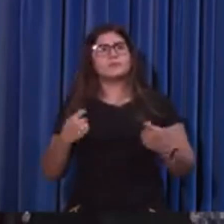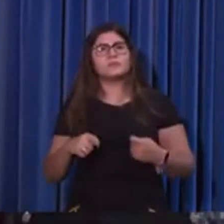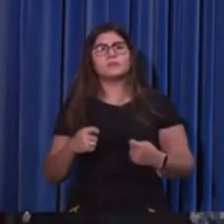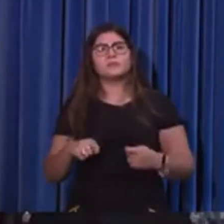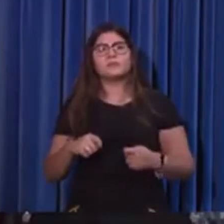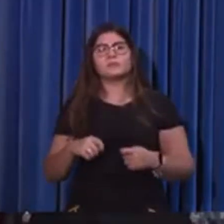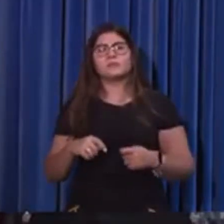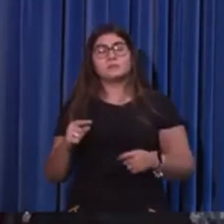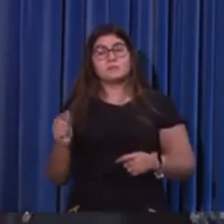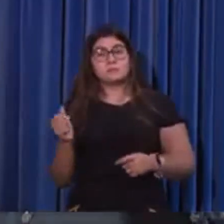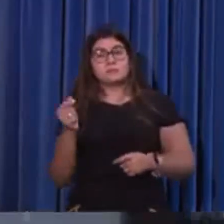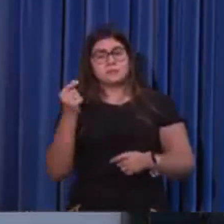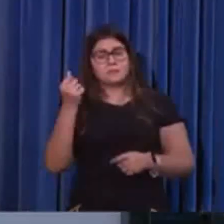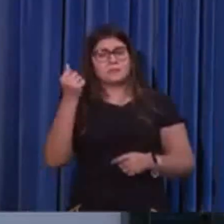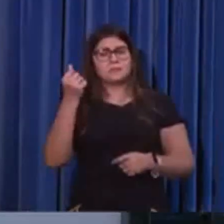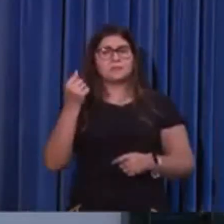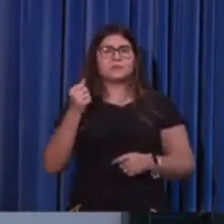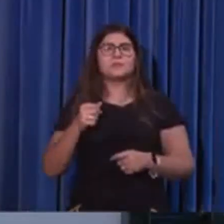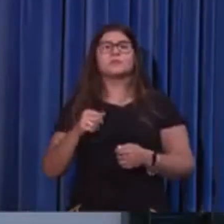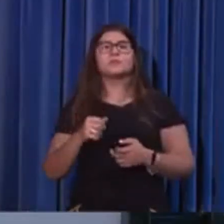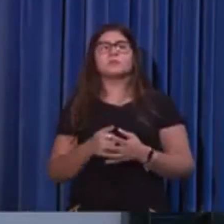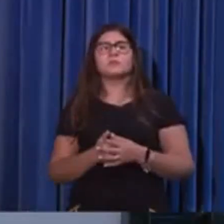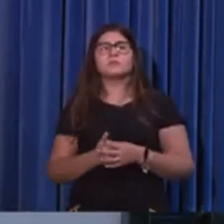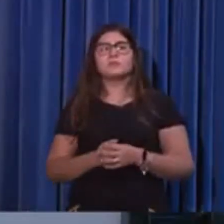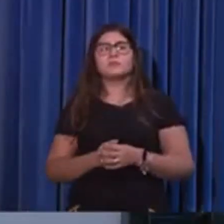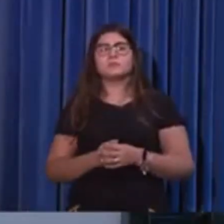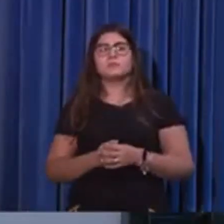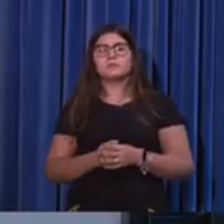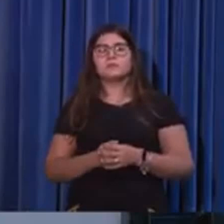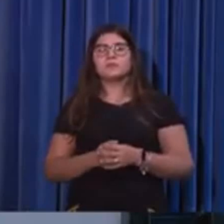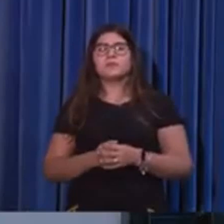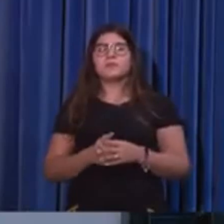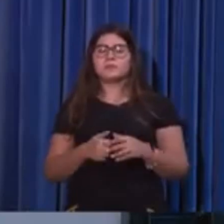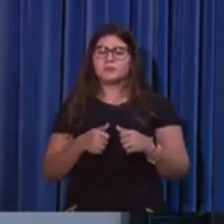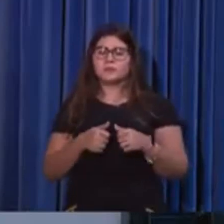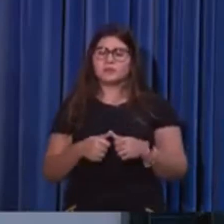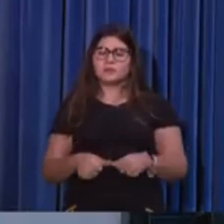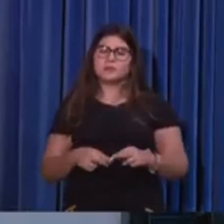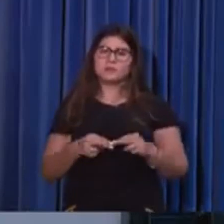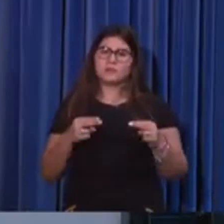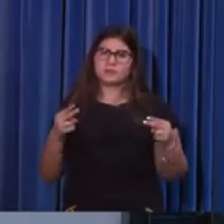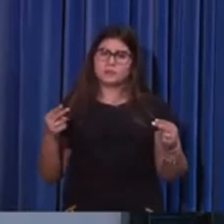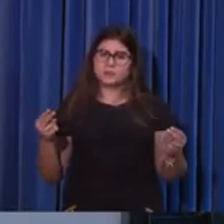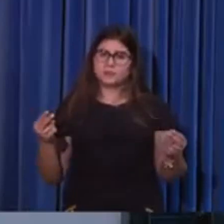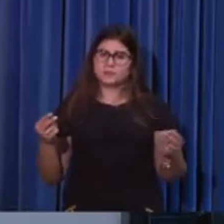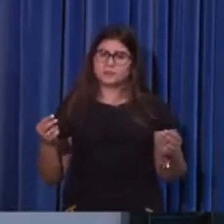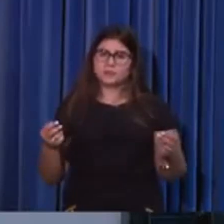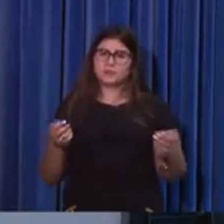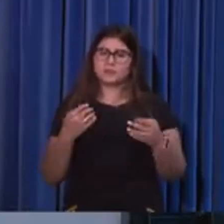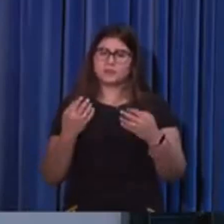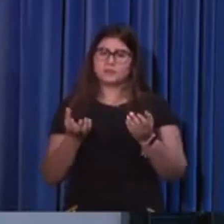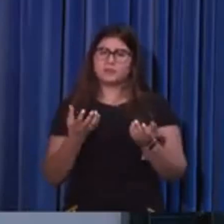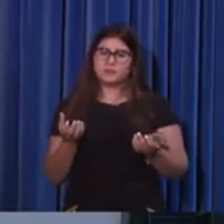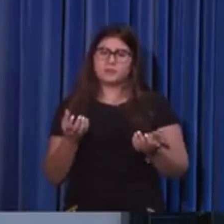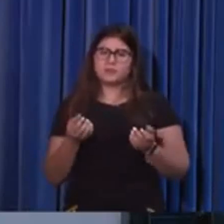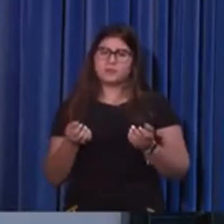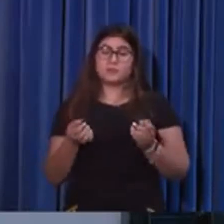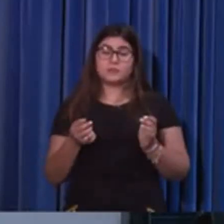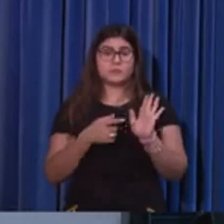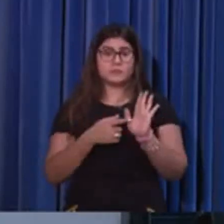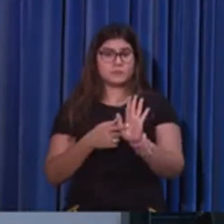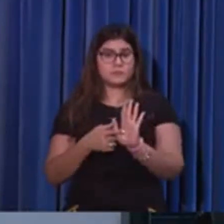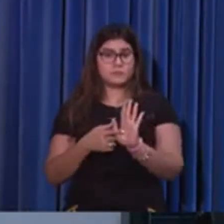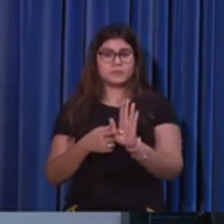econômicas, porque está em outro estágio. Então, com isso, eu quero deixar um pano de fundo para que nós pensemos de